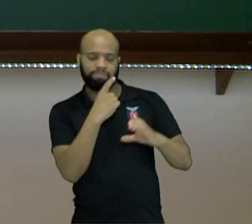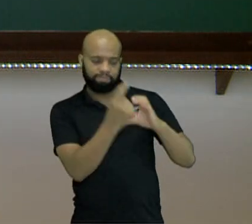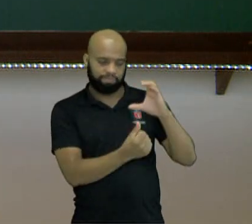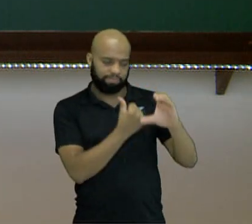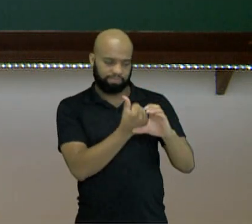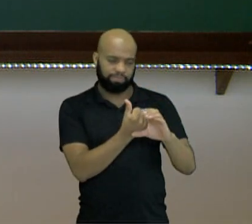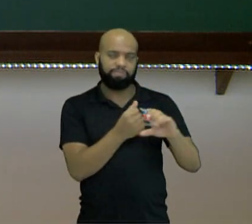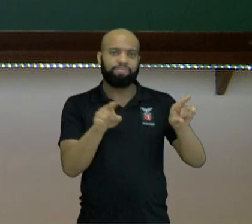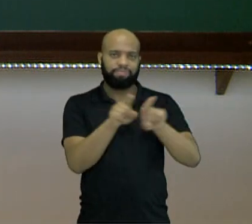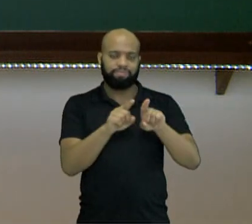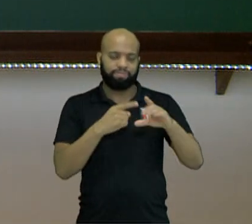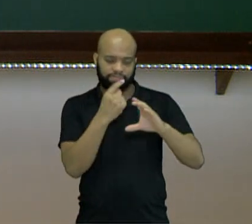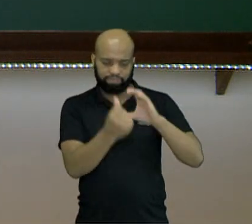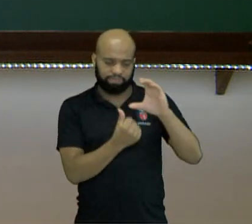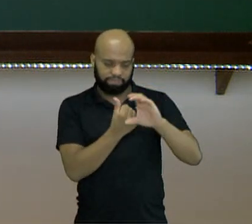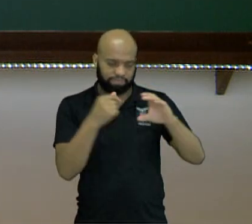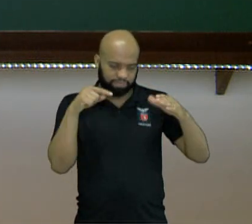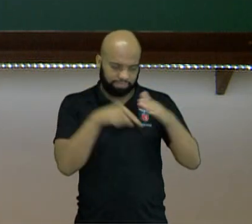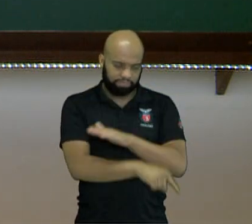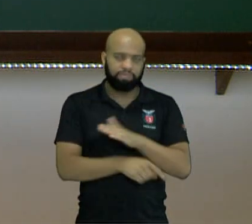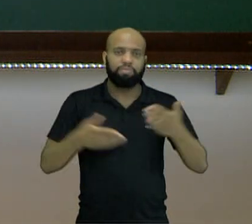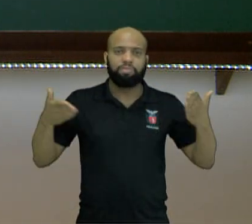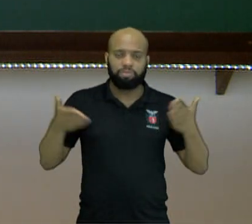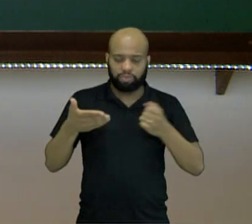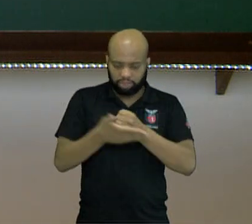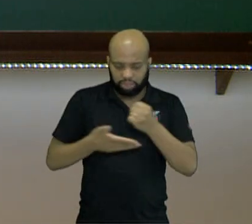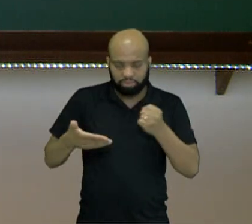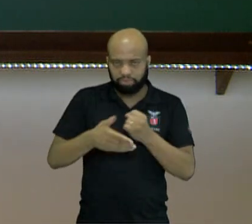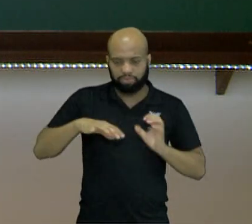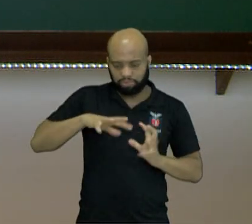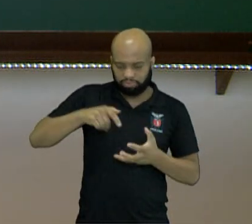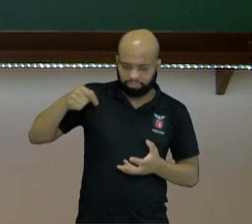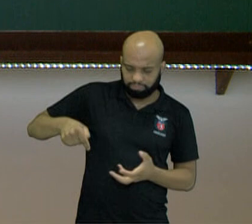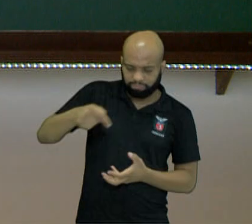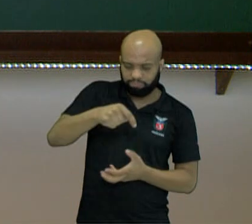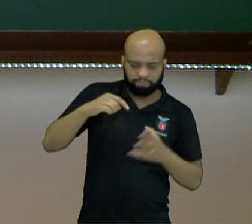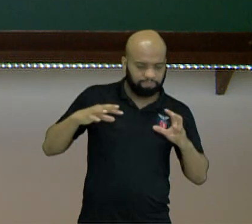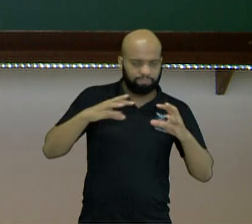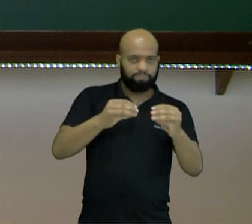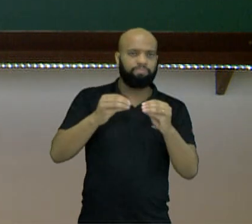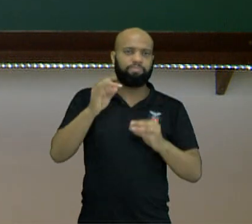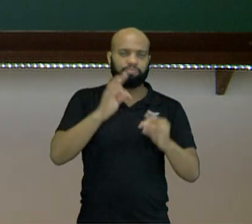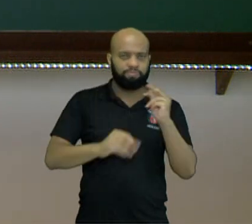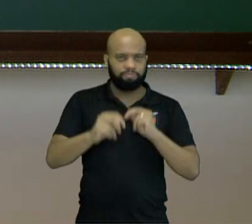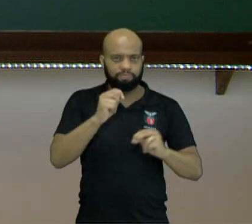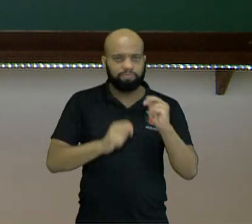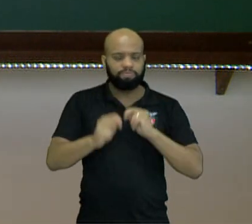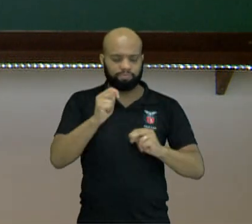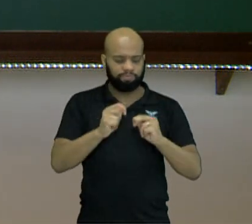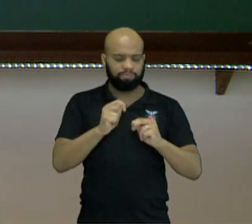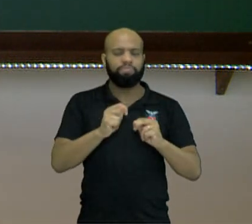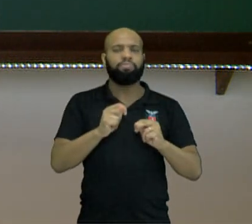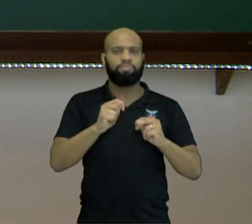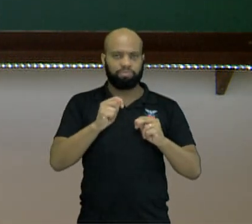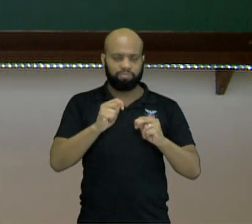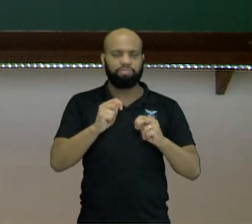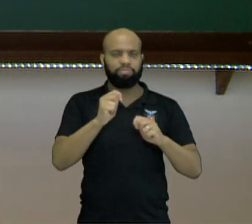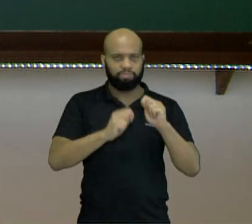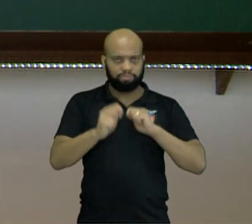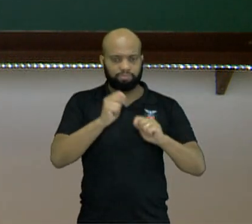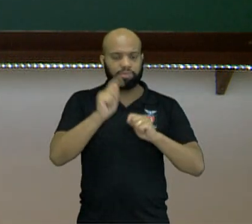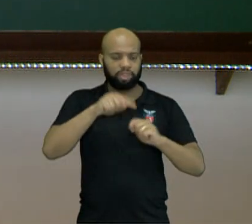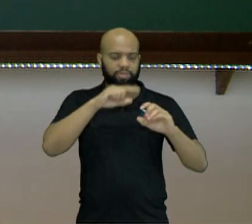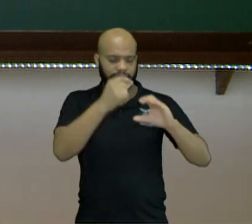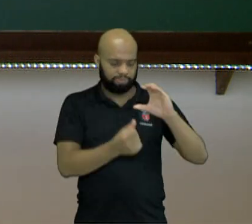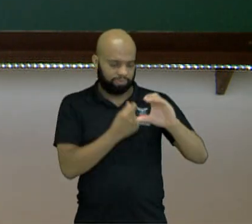como ele se aprofunda. Hoje, a base do mundo, praticamente a base econômica e política do mundo, macro, digamos, é o